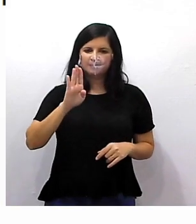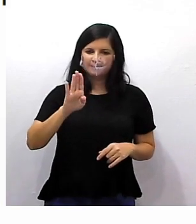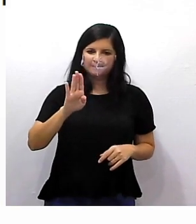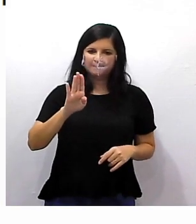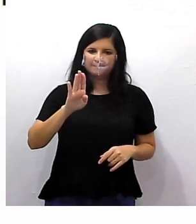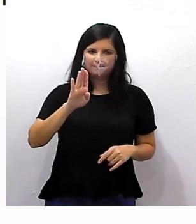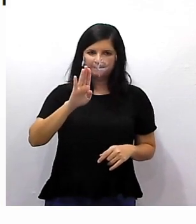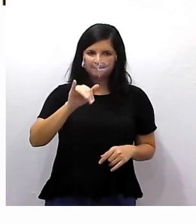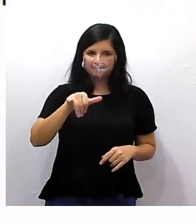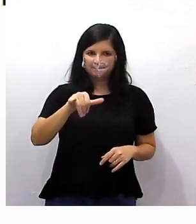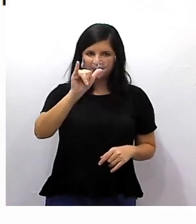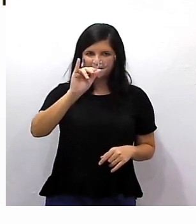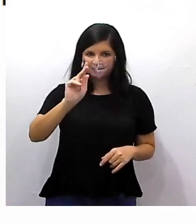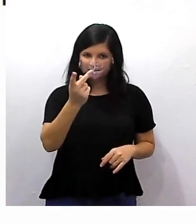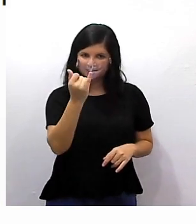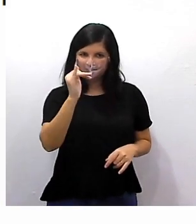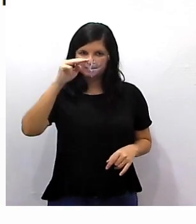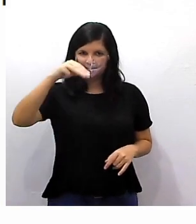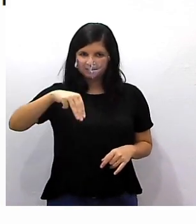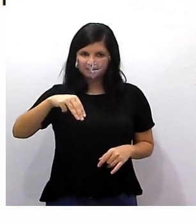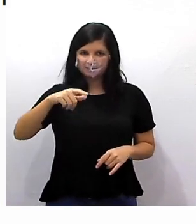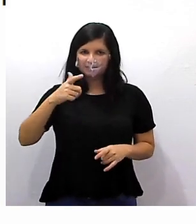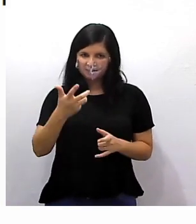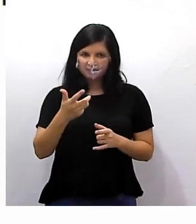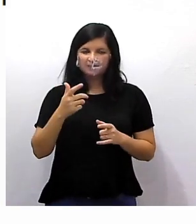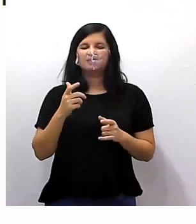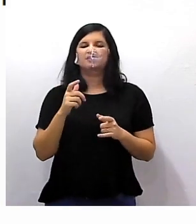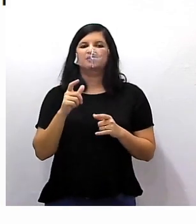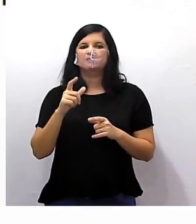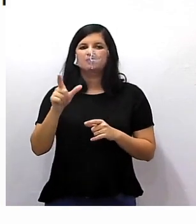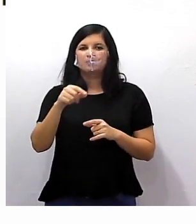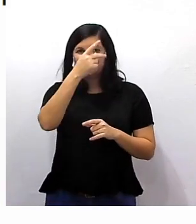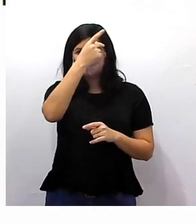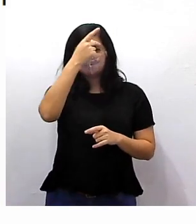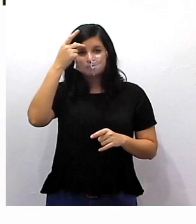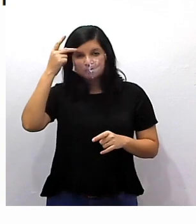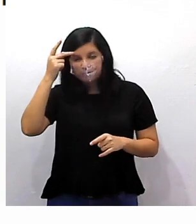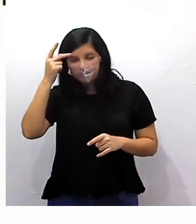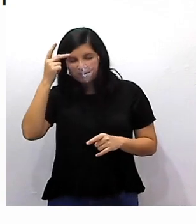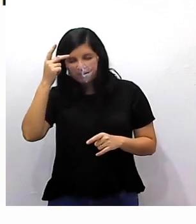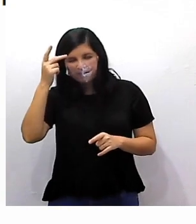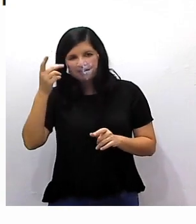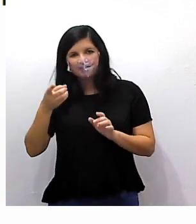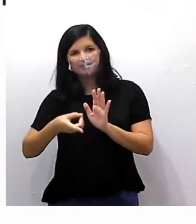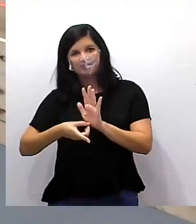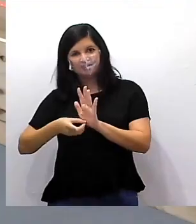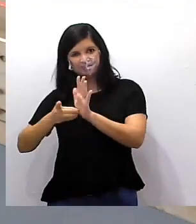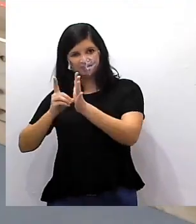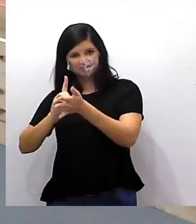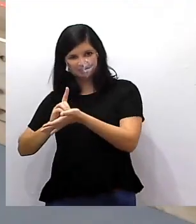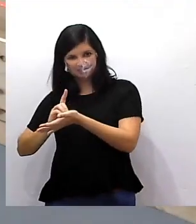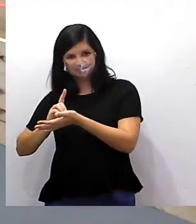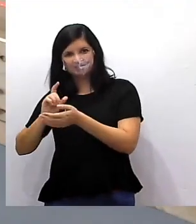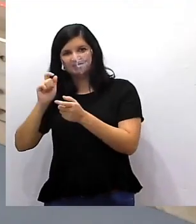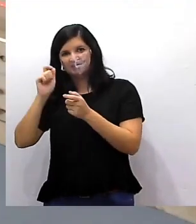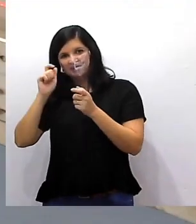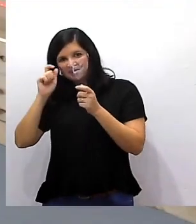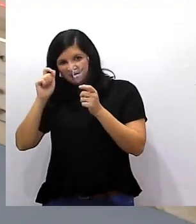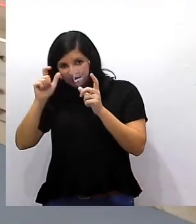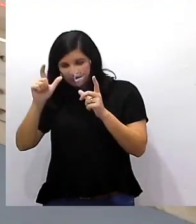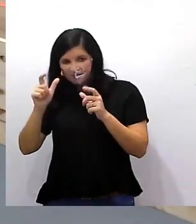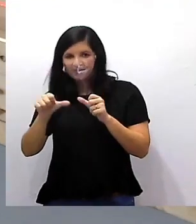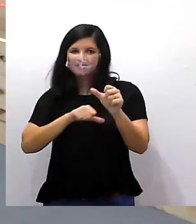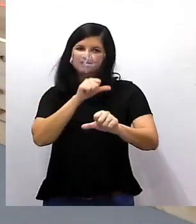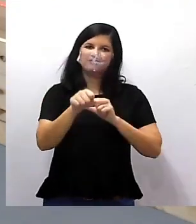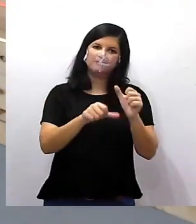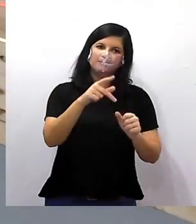by é todas as vezes que eu quero introduzir o agente da passiva. Aquela pessoa que era na voz ativa o sujeito, na voz passiva, acaba se